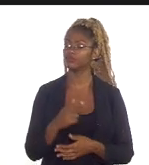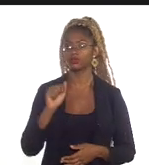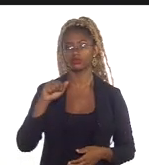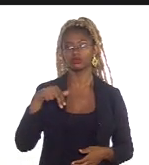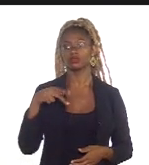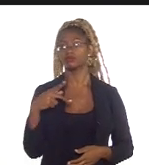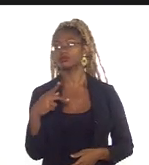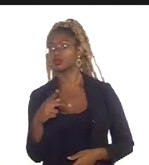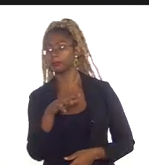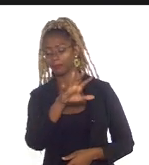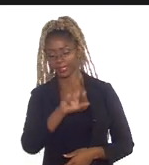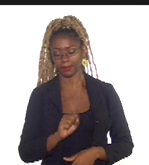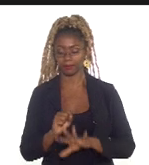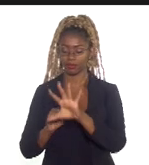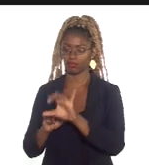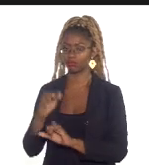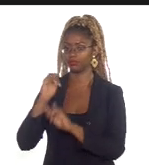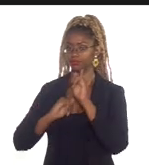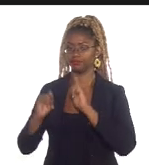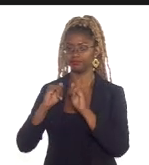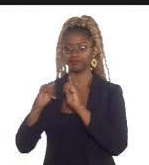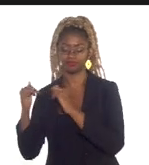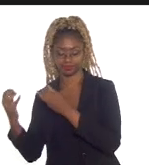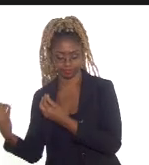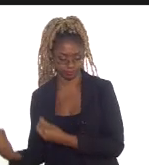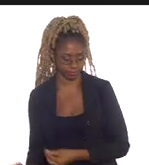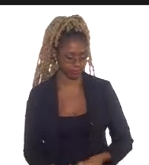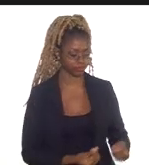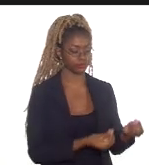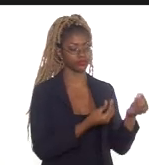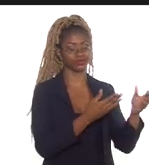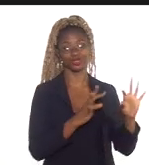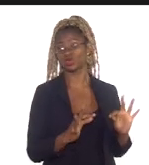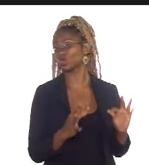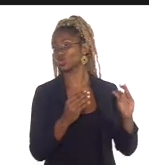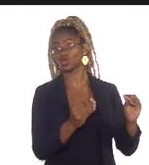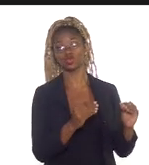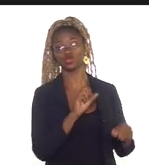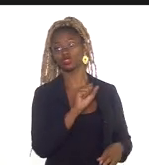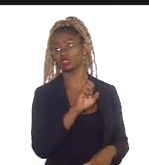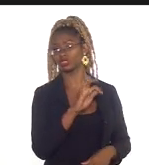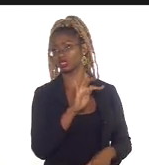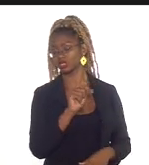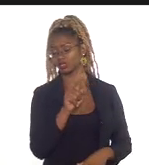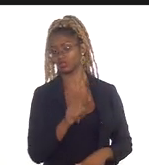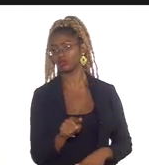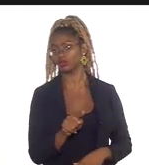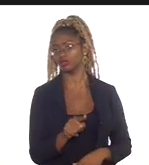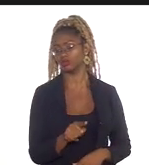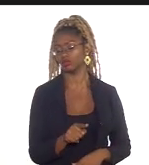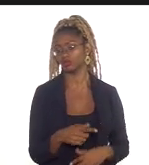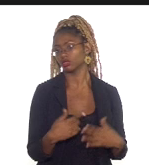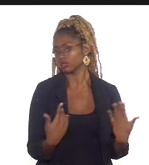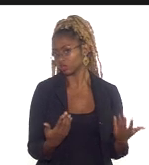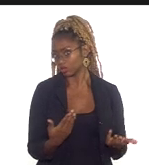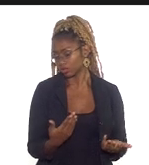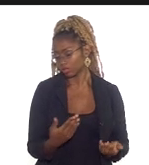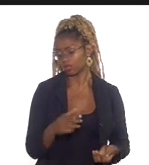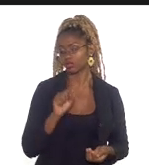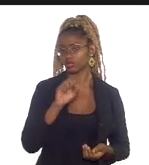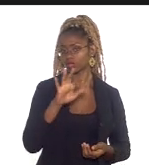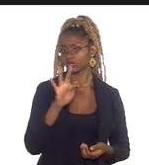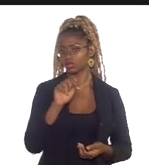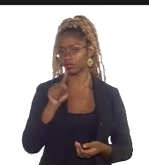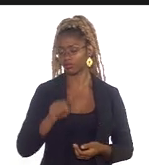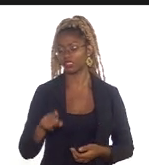pegar as informações e entregar, repassar integralmente à Cefaz. Então, a Cefaz vai ter todas